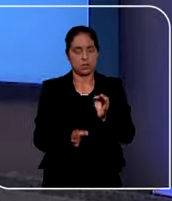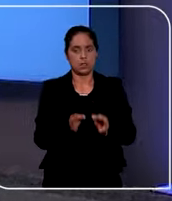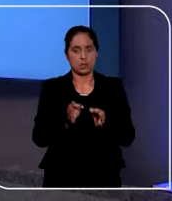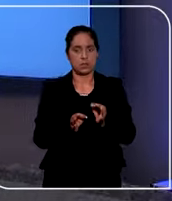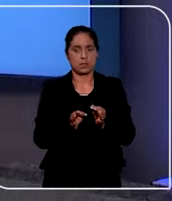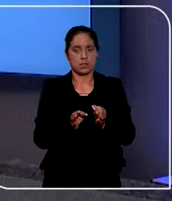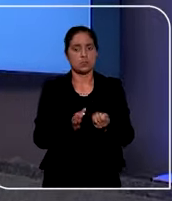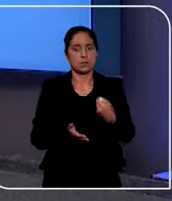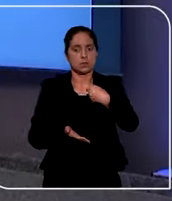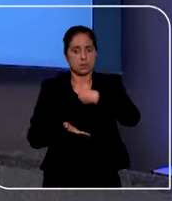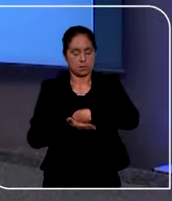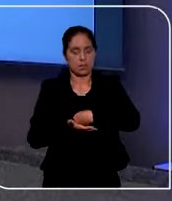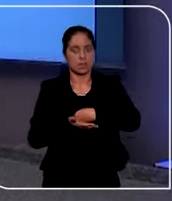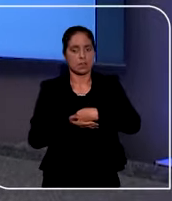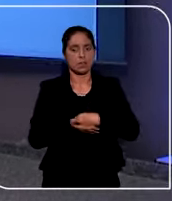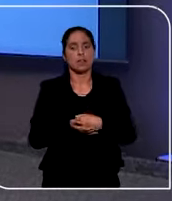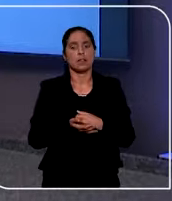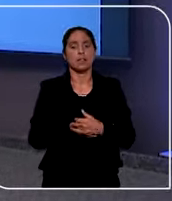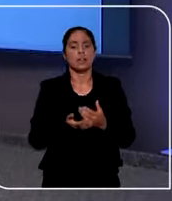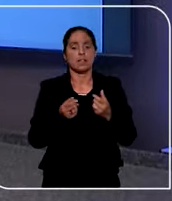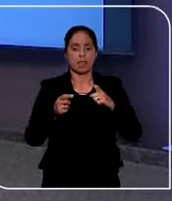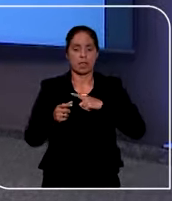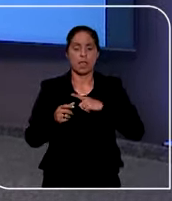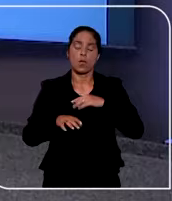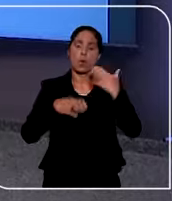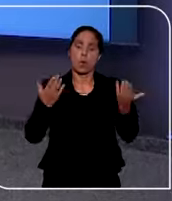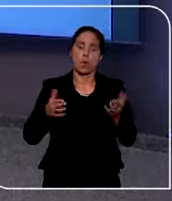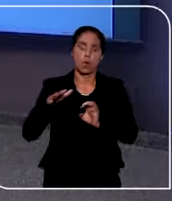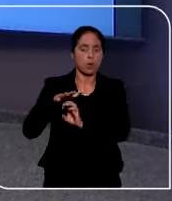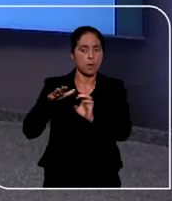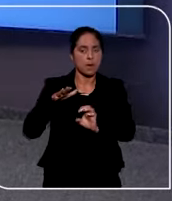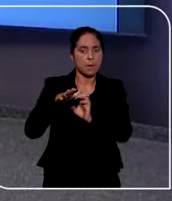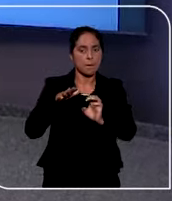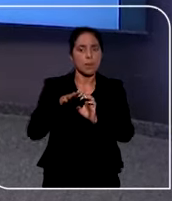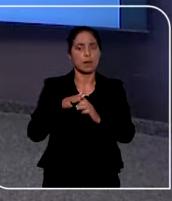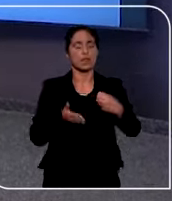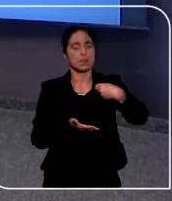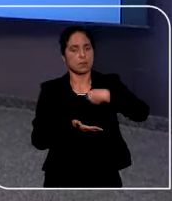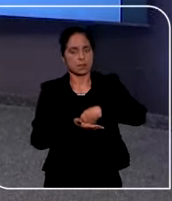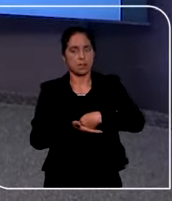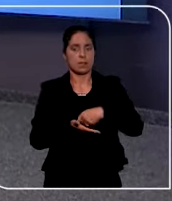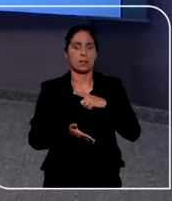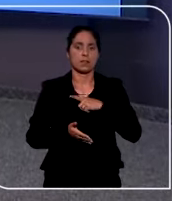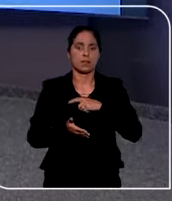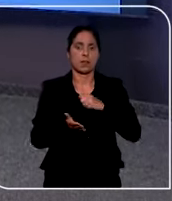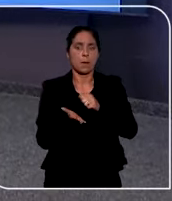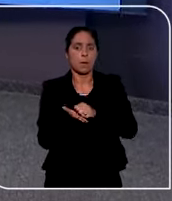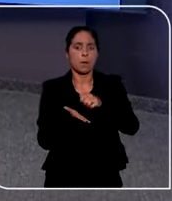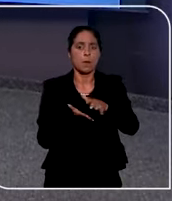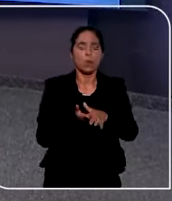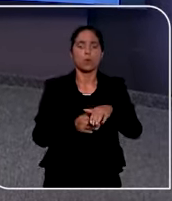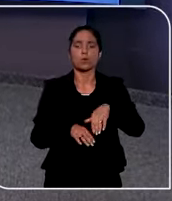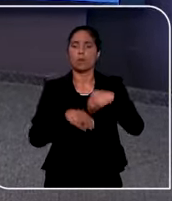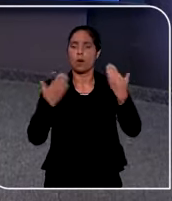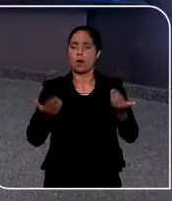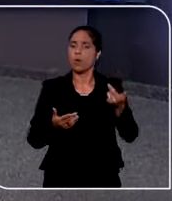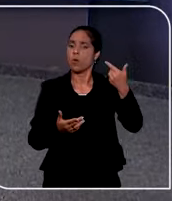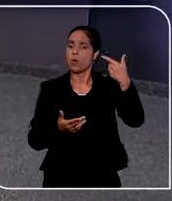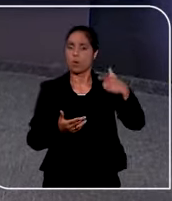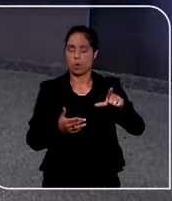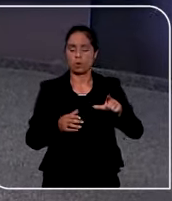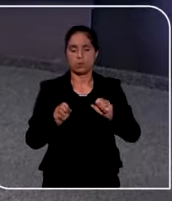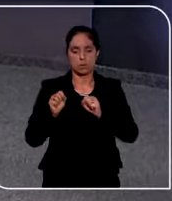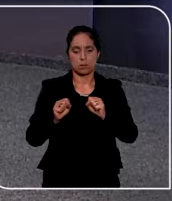o direito de receber de outra pessoa ou empresa valores como uma multa ou indenização